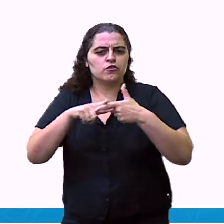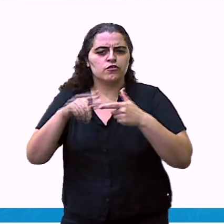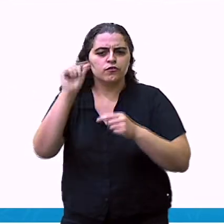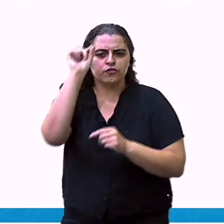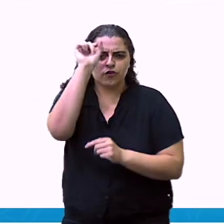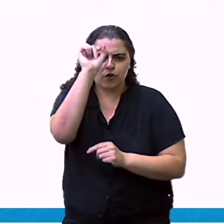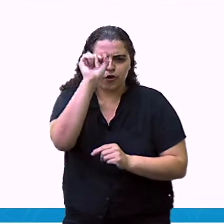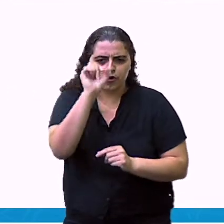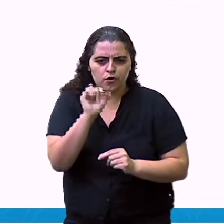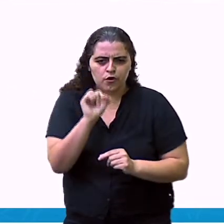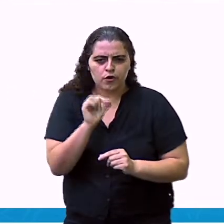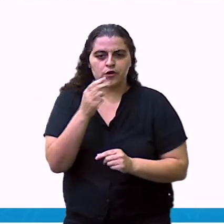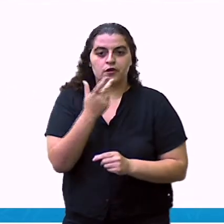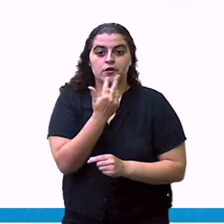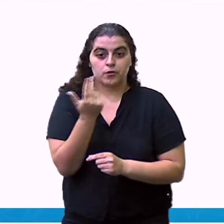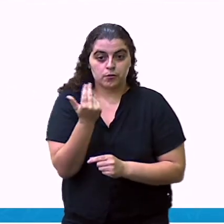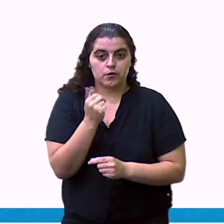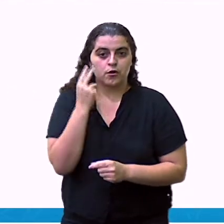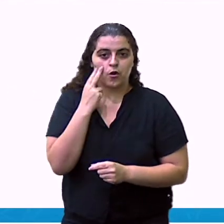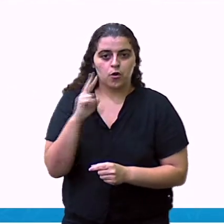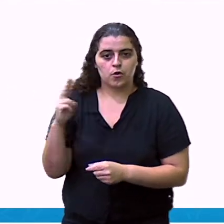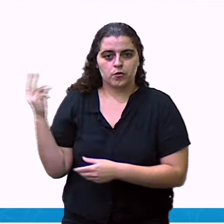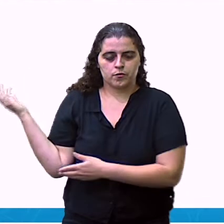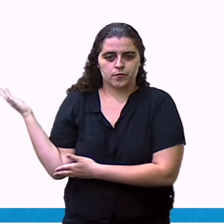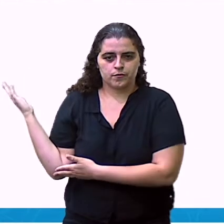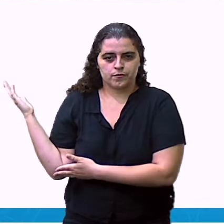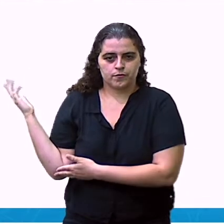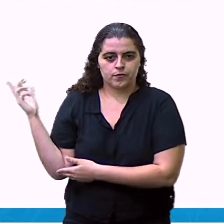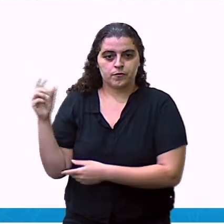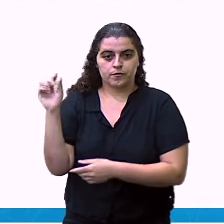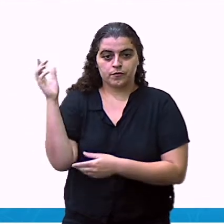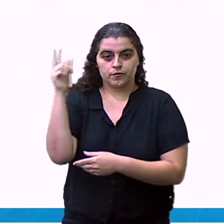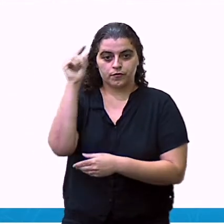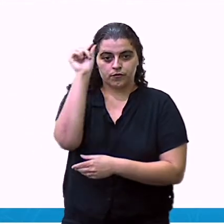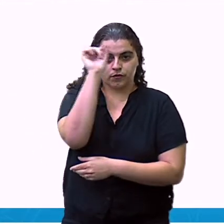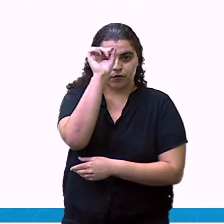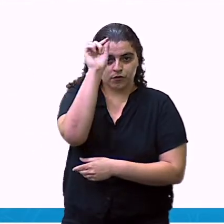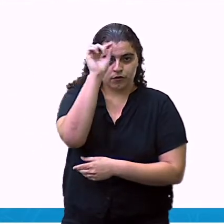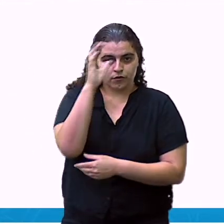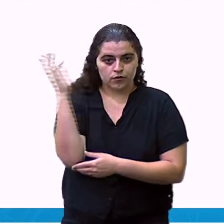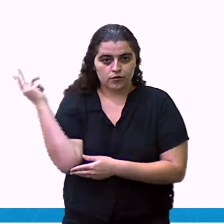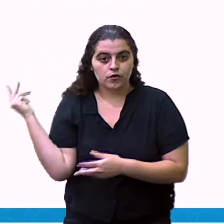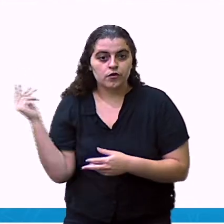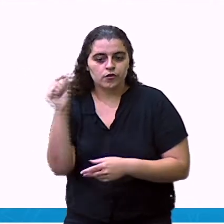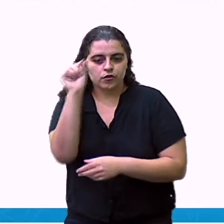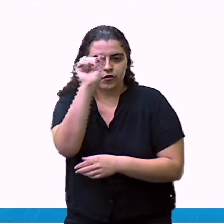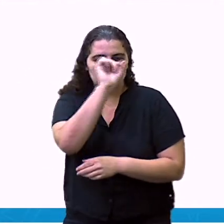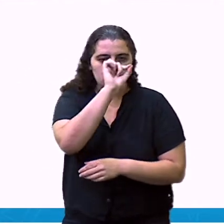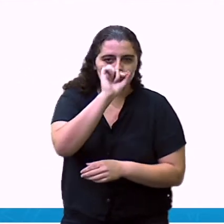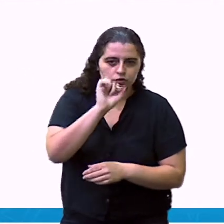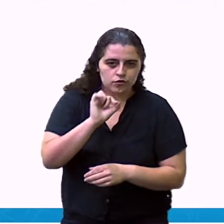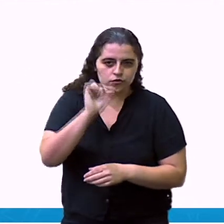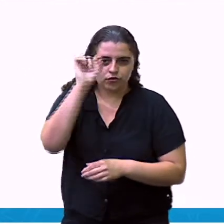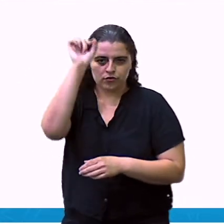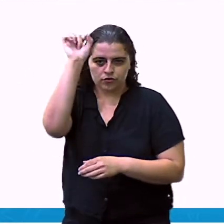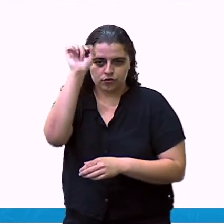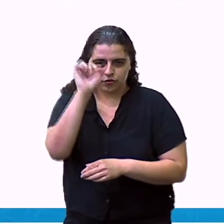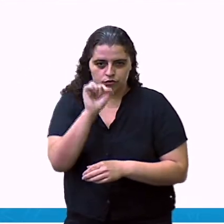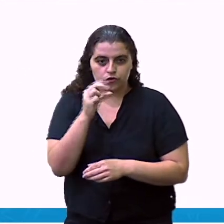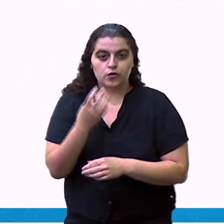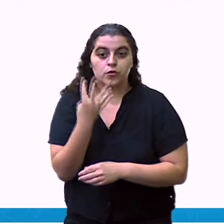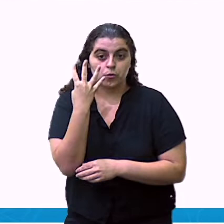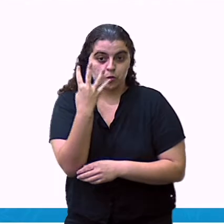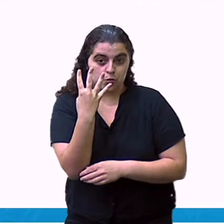partes iguais, veja bem, então eu peguei o mesmo círculo e fiz essa divisão em partes iguais. Eu dividi ele